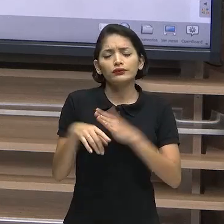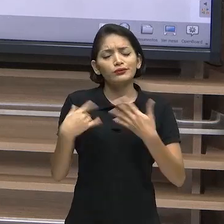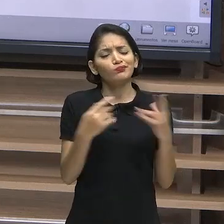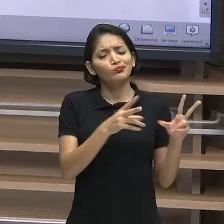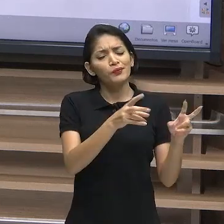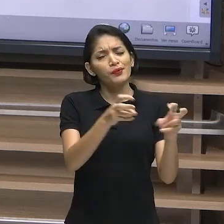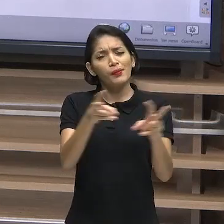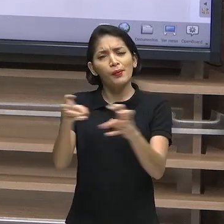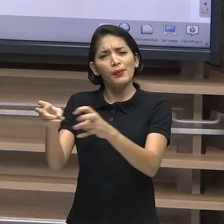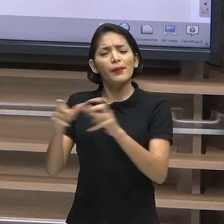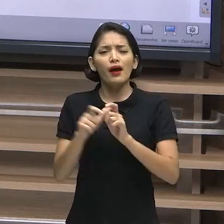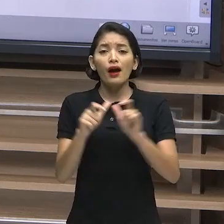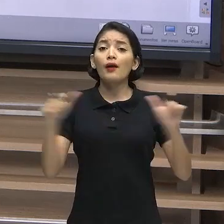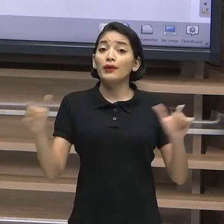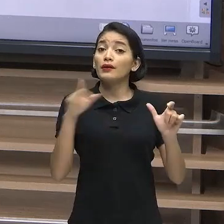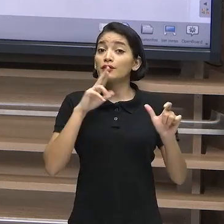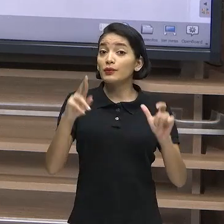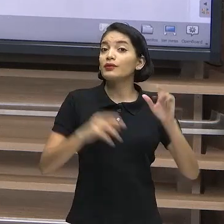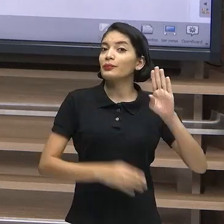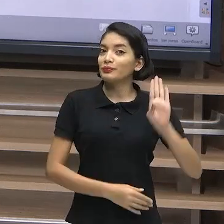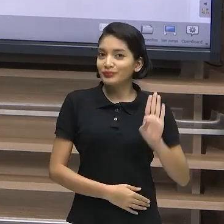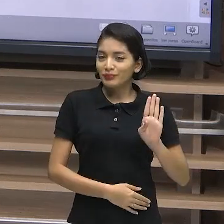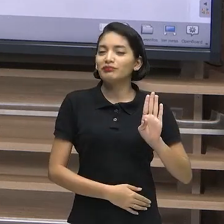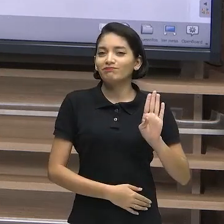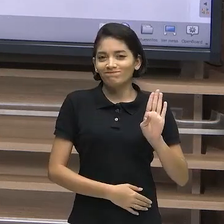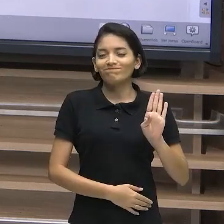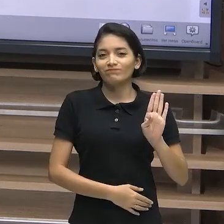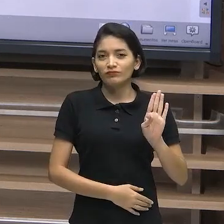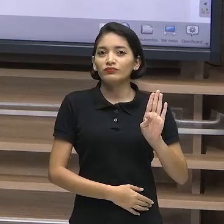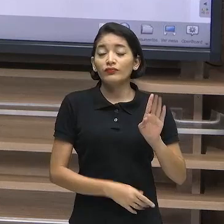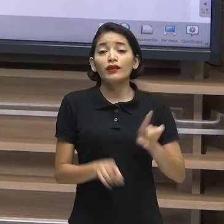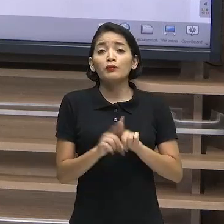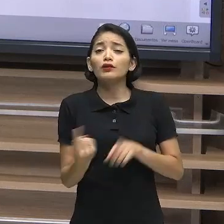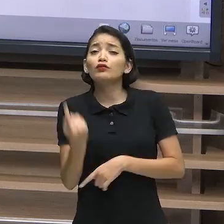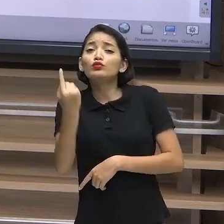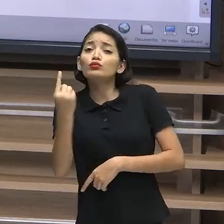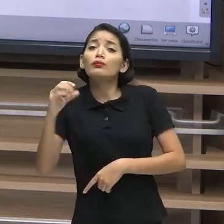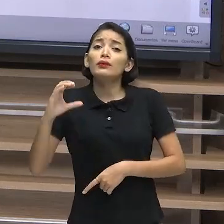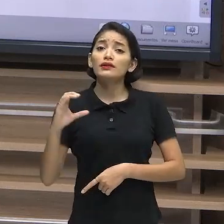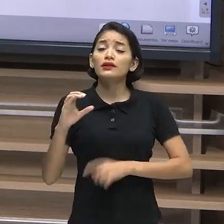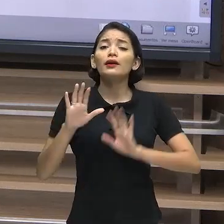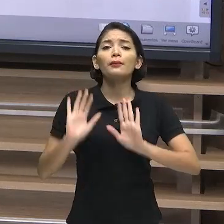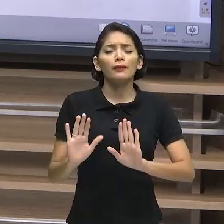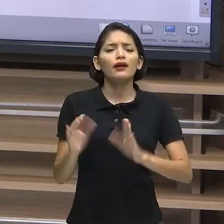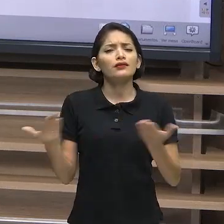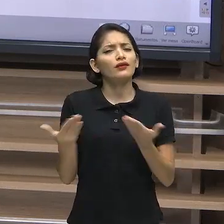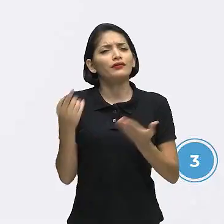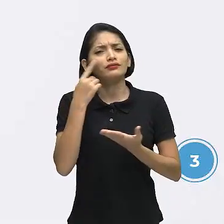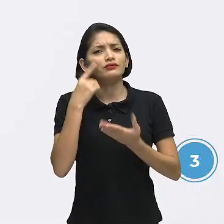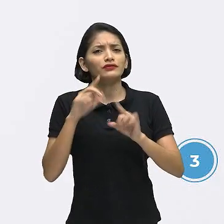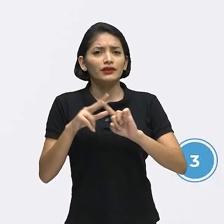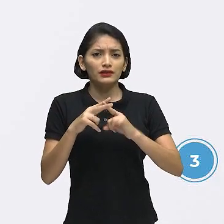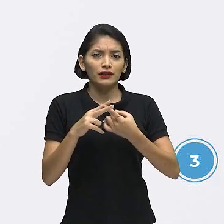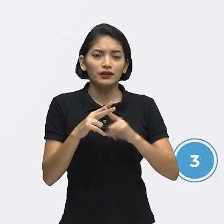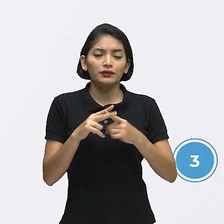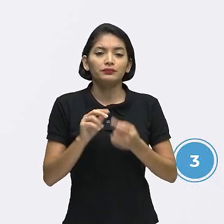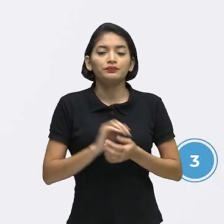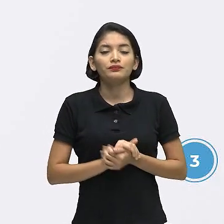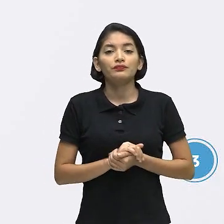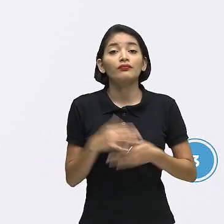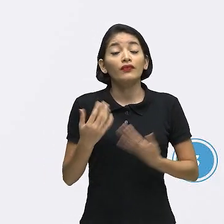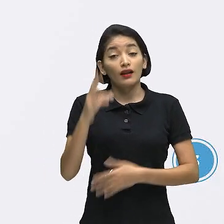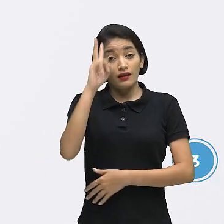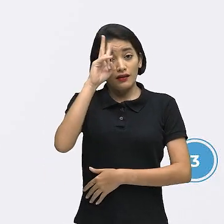né, a grande maioria marcou a alternativa B, tivemos uma alternativa C também. E agora a gente vai fazer as correções, né? A gente vai relembrar aí